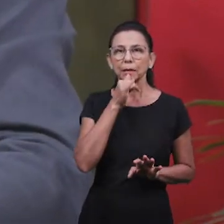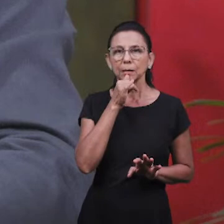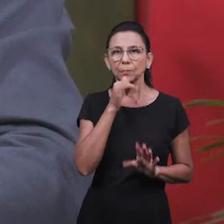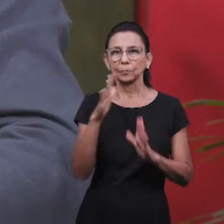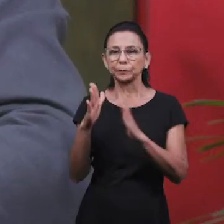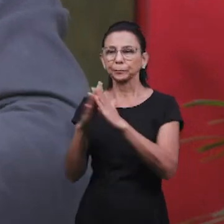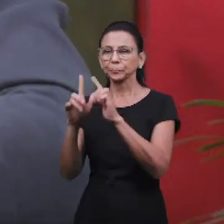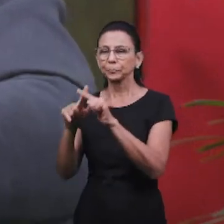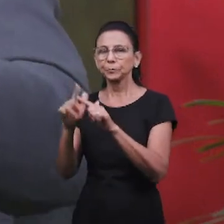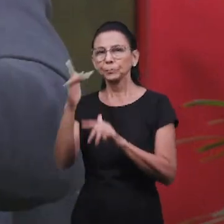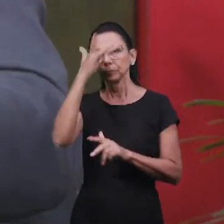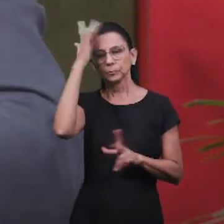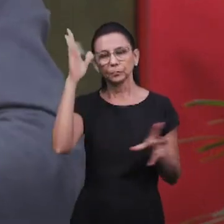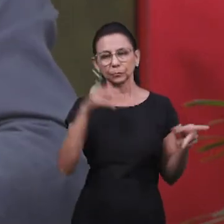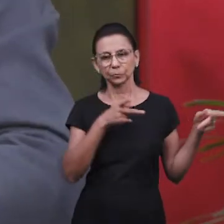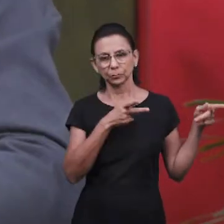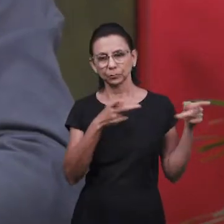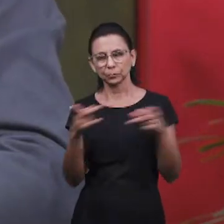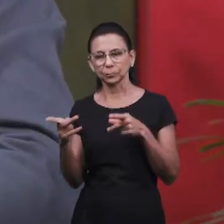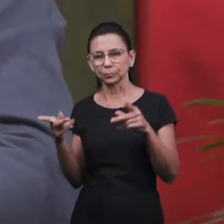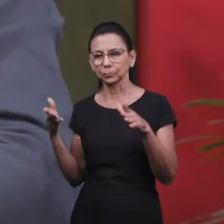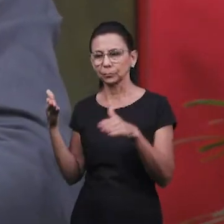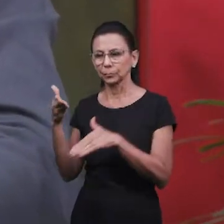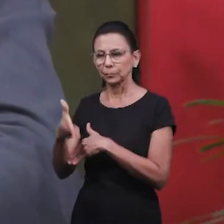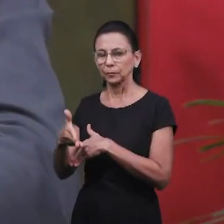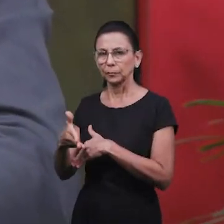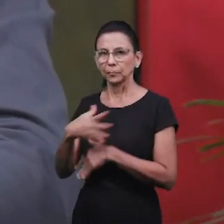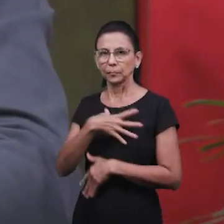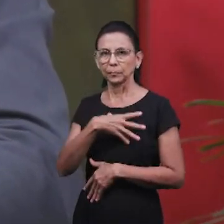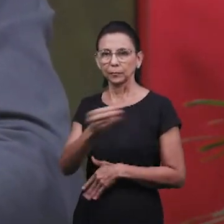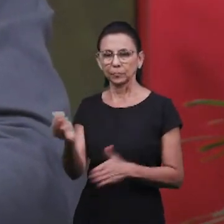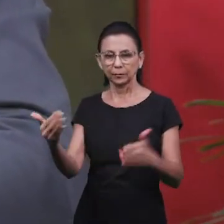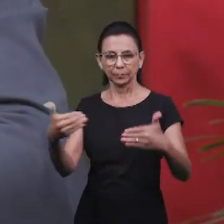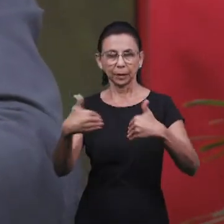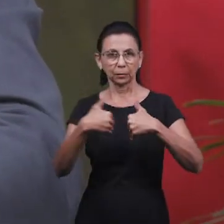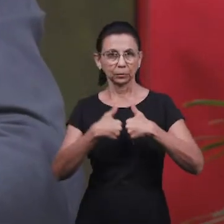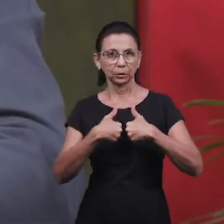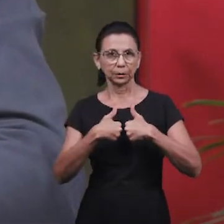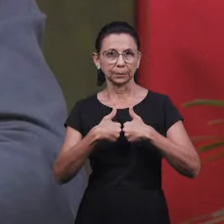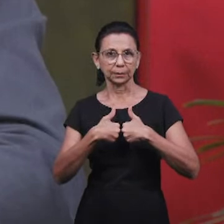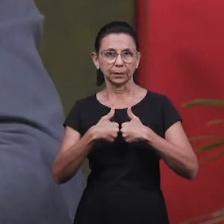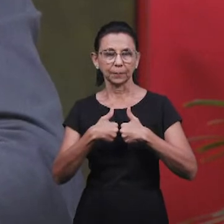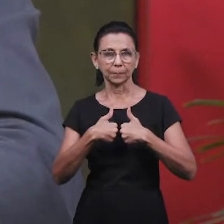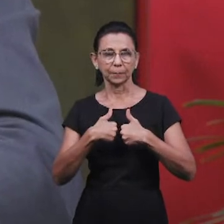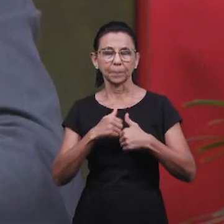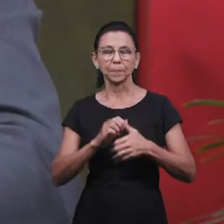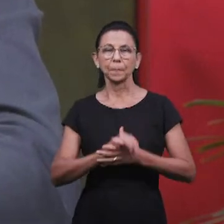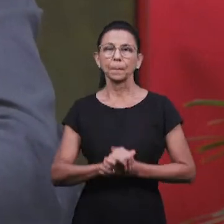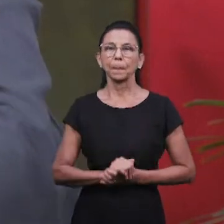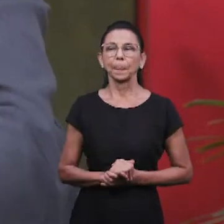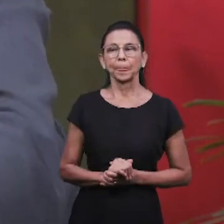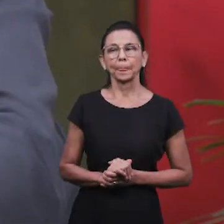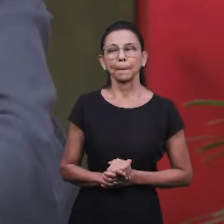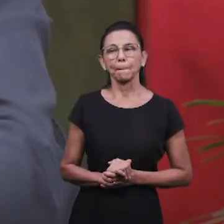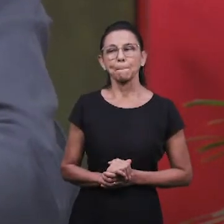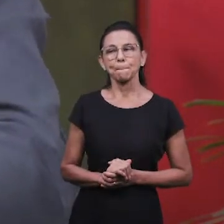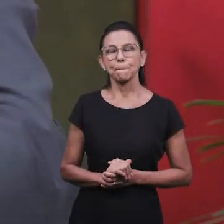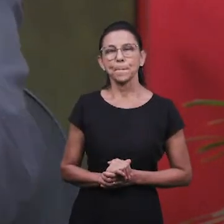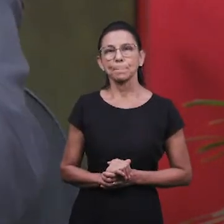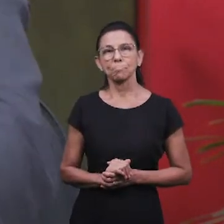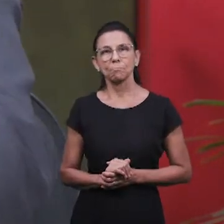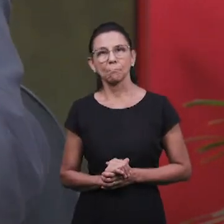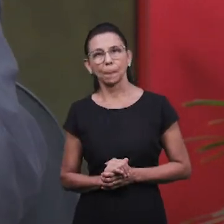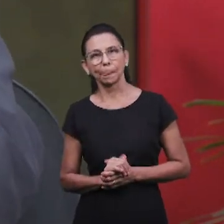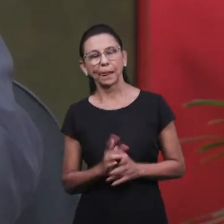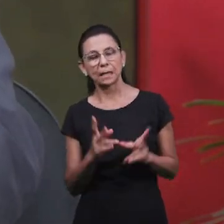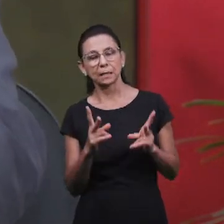chega com um filho autista. E, a depender do grau, de repente você percebe rapidamente, porque